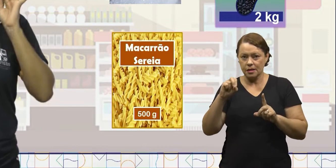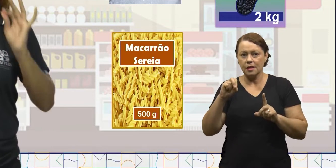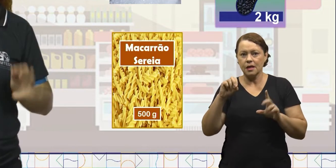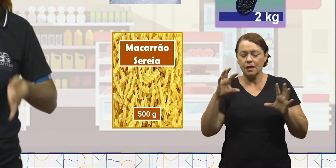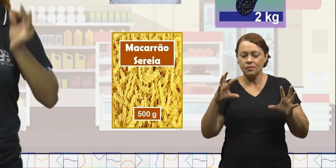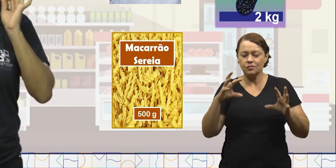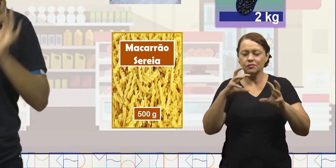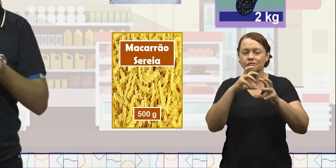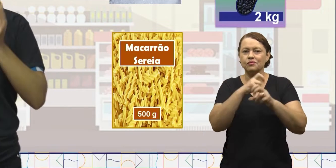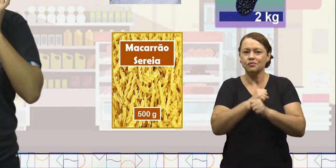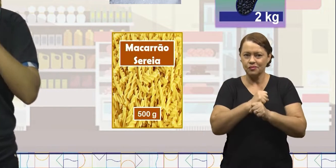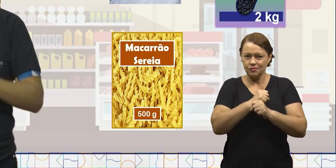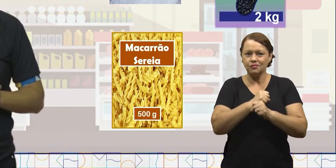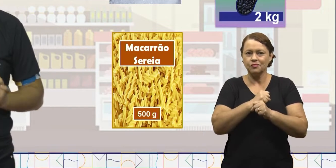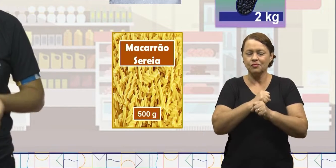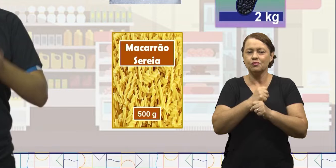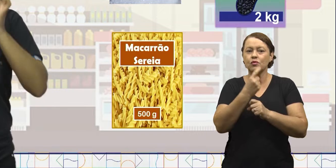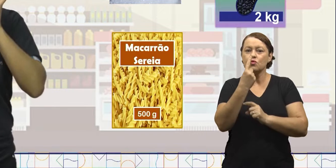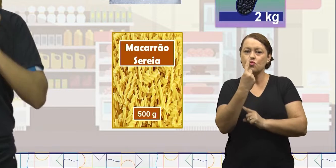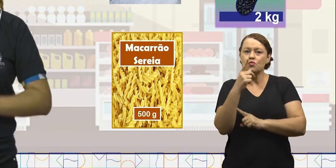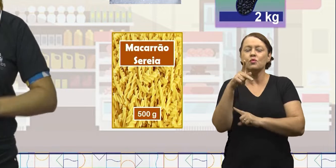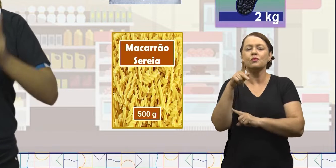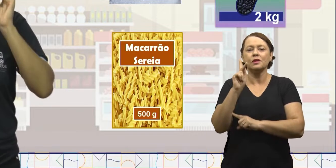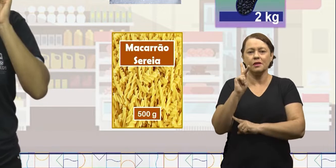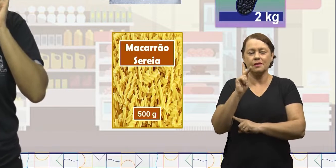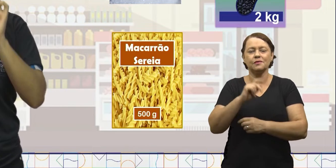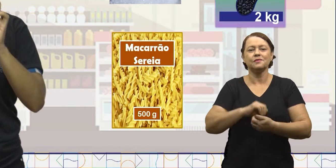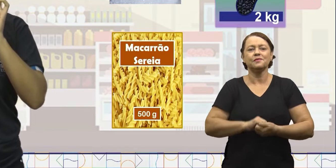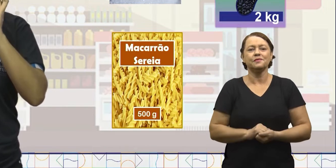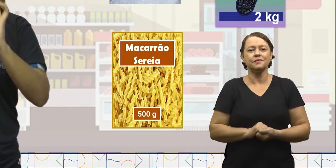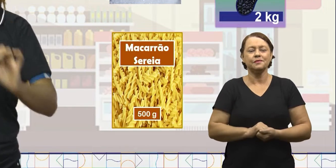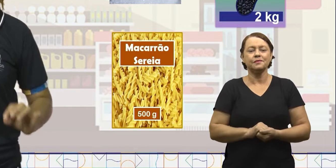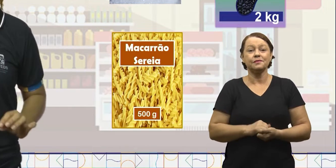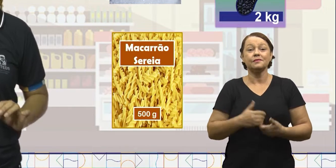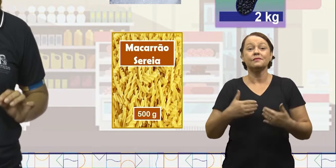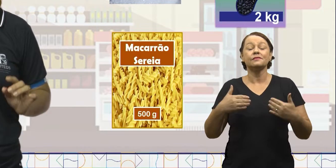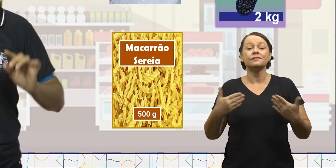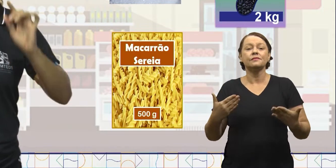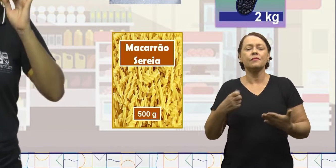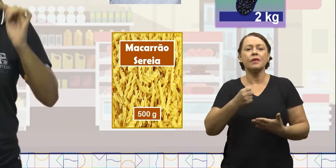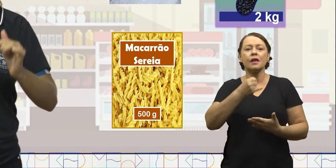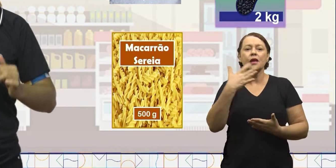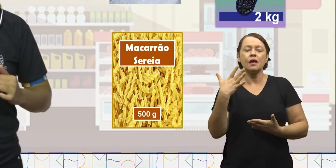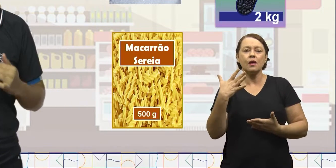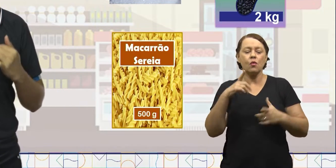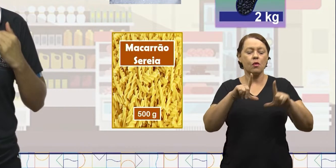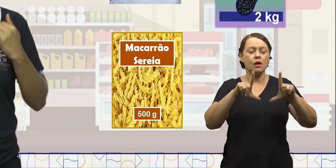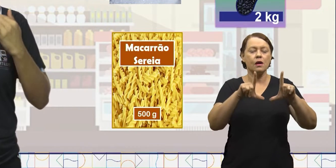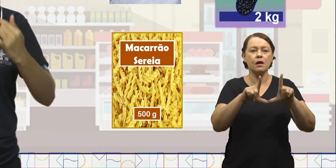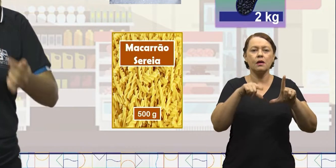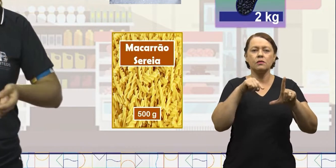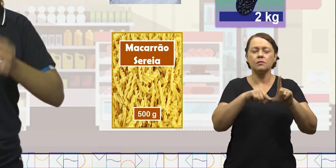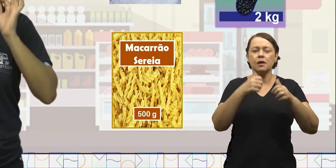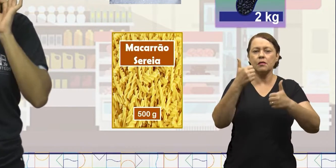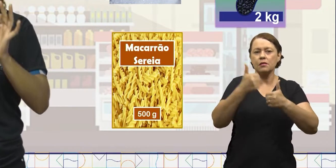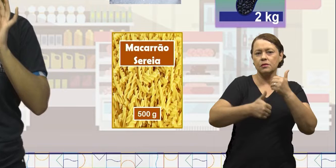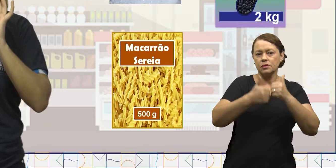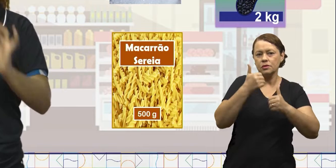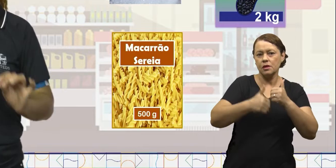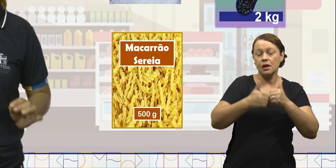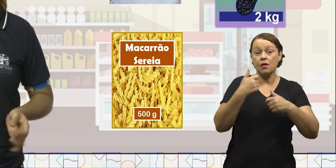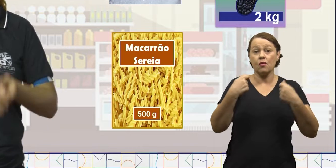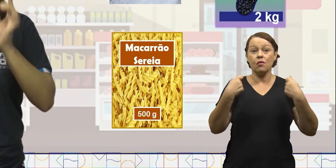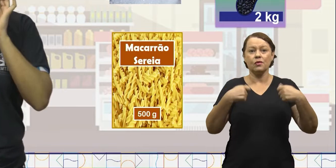gramas mais 500 gramas formam 1 quilo. E quantos pacotes